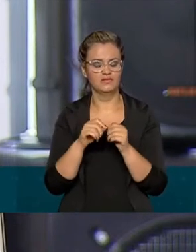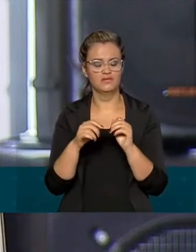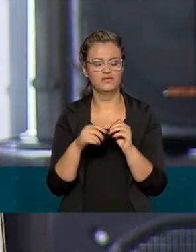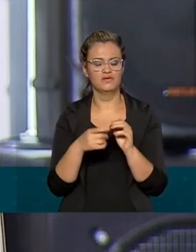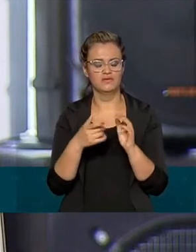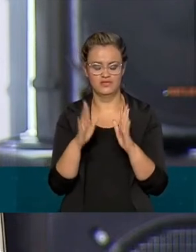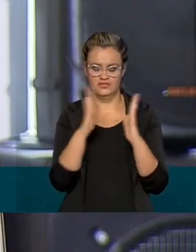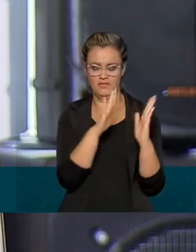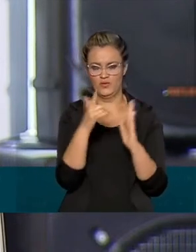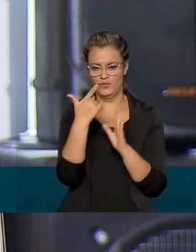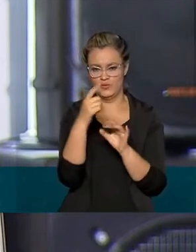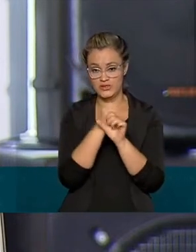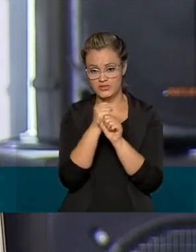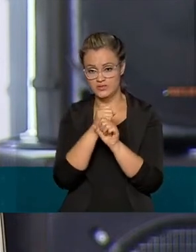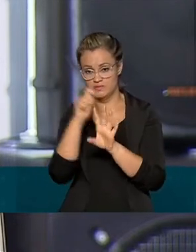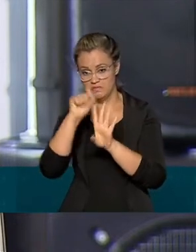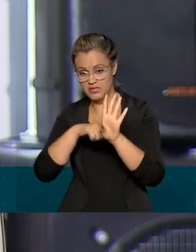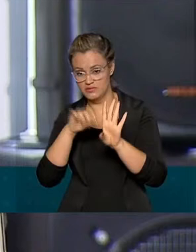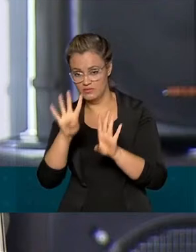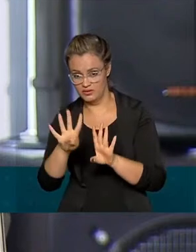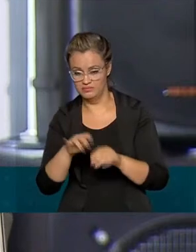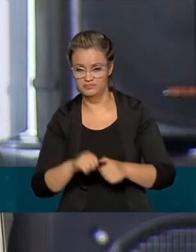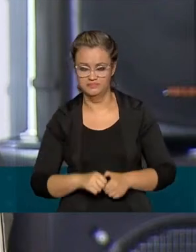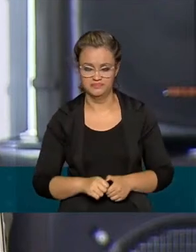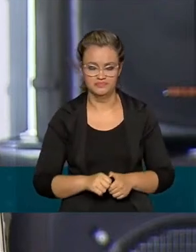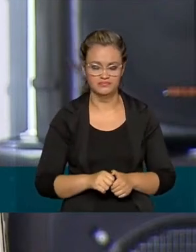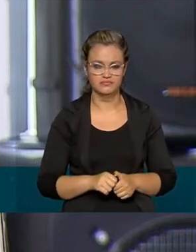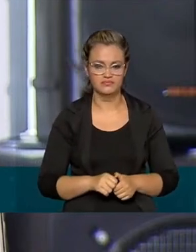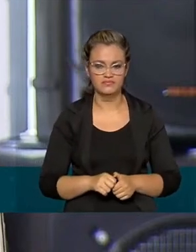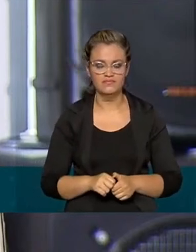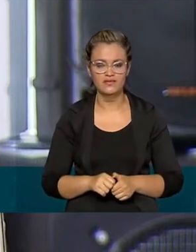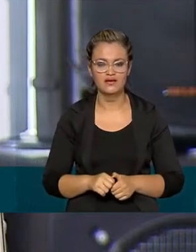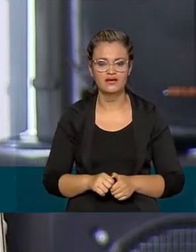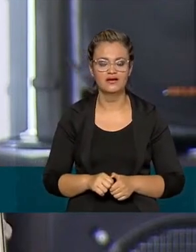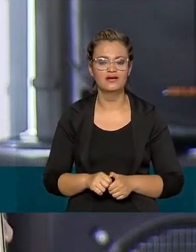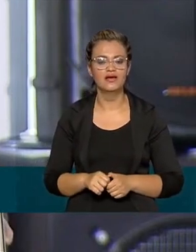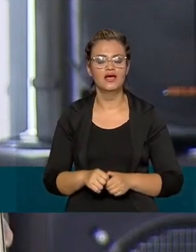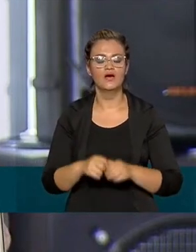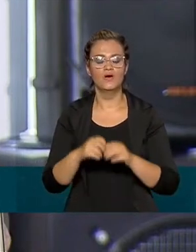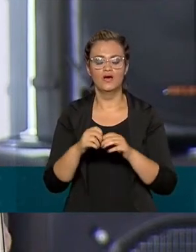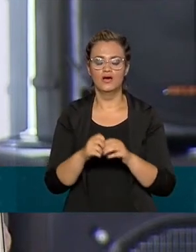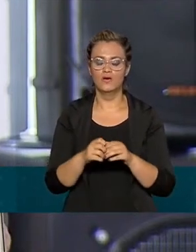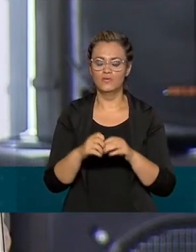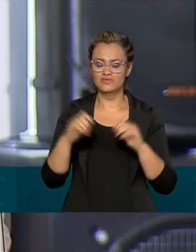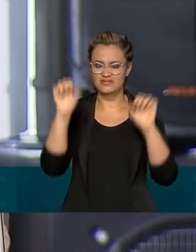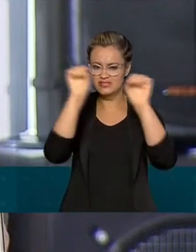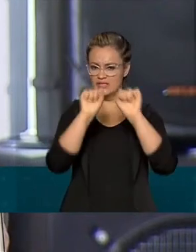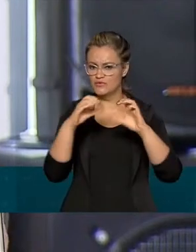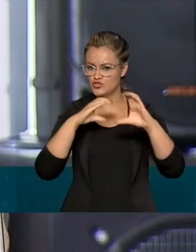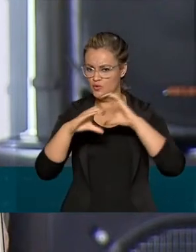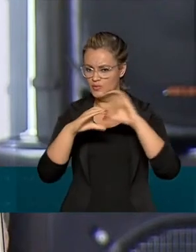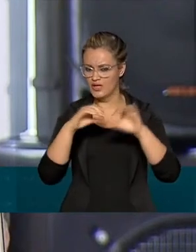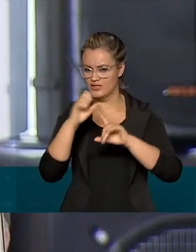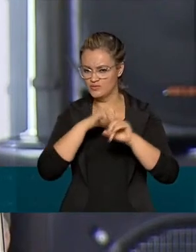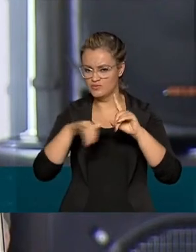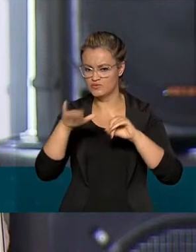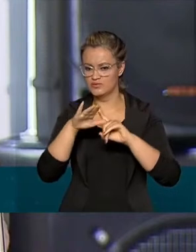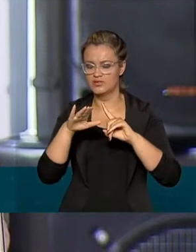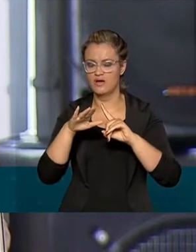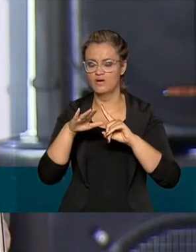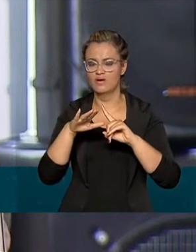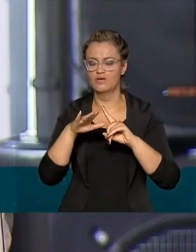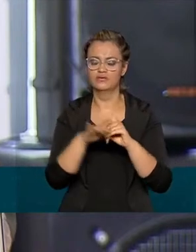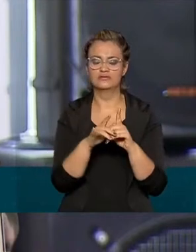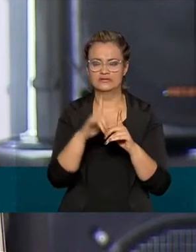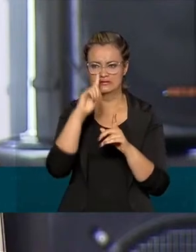quase 2 anos e 4 meses. No intuito de fortalecer o sistema de comunicação social do EB,